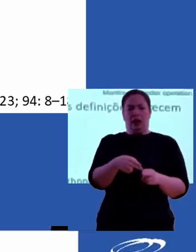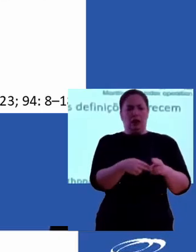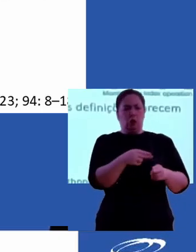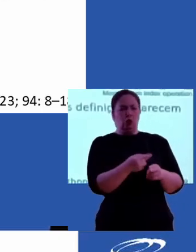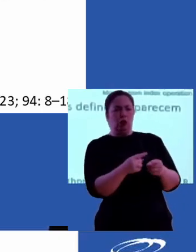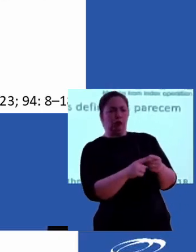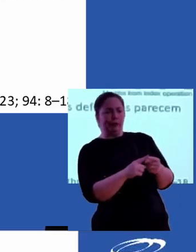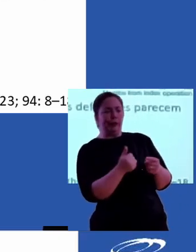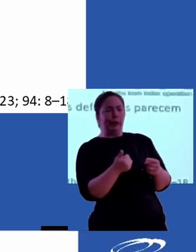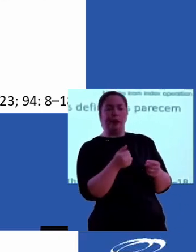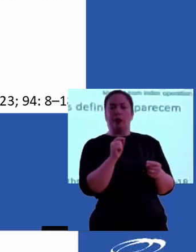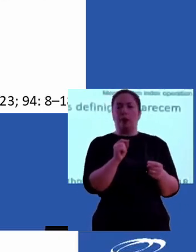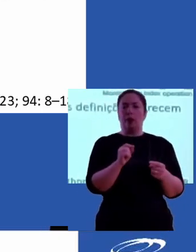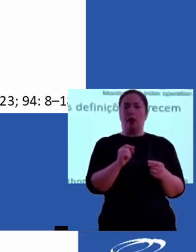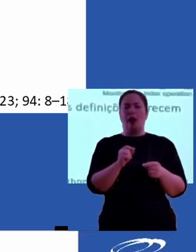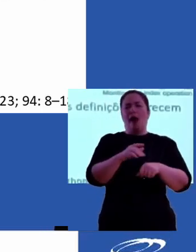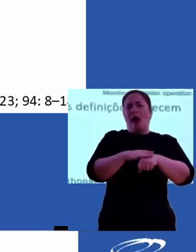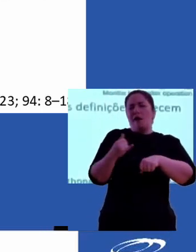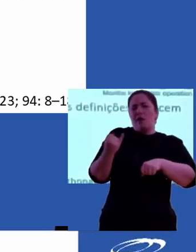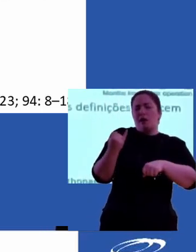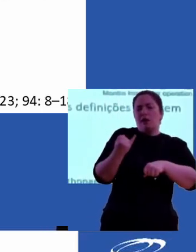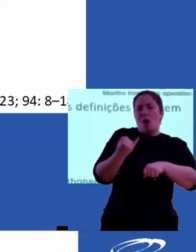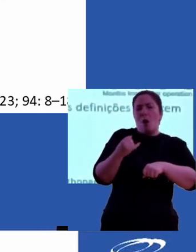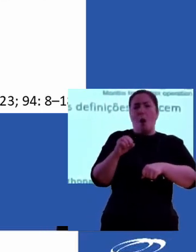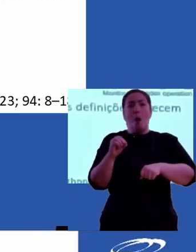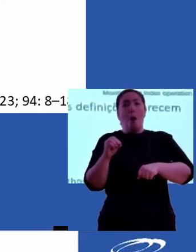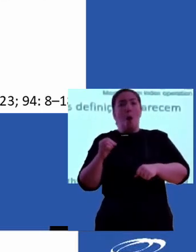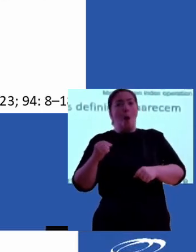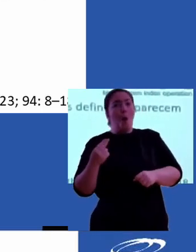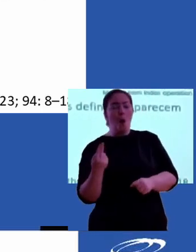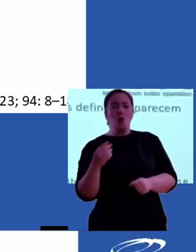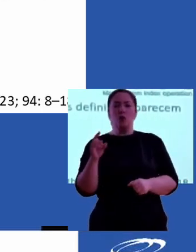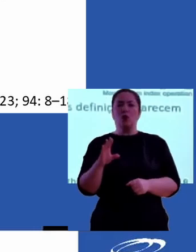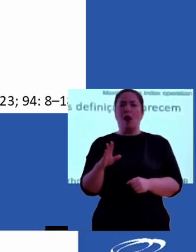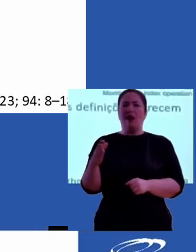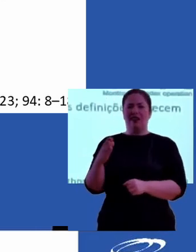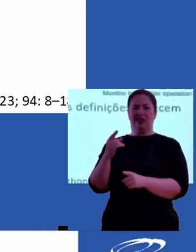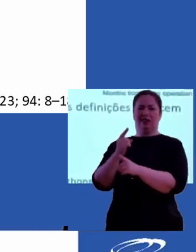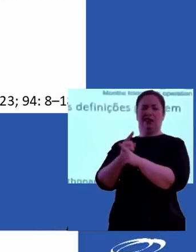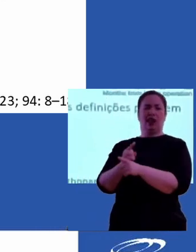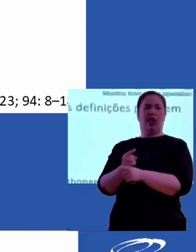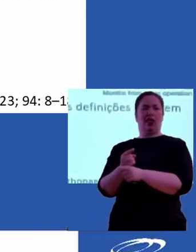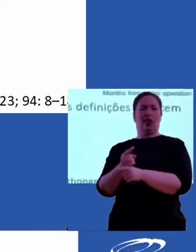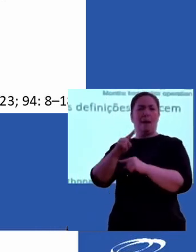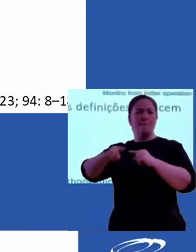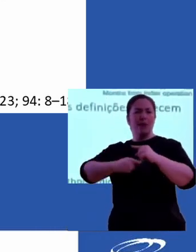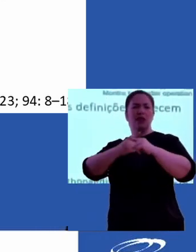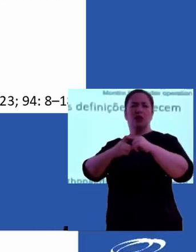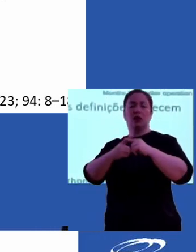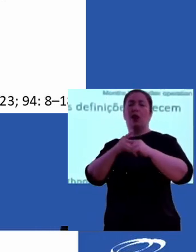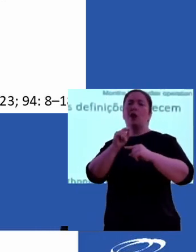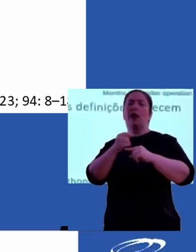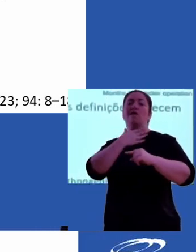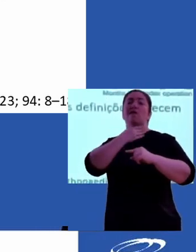esses pacientes realmente têm infecção ou será que eles estão fazendo um diagnóstico a mais, são falso positivo? E o que esse estudo mostra é que